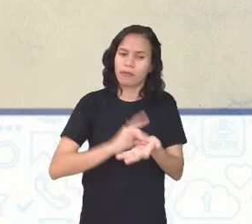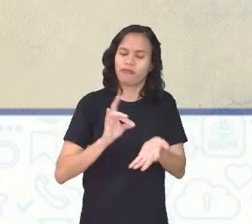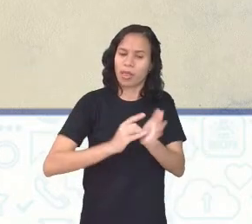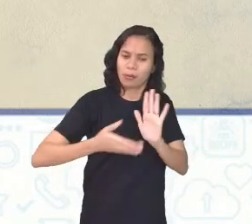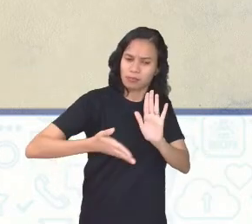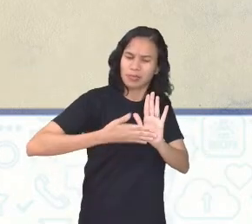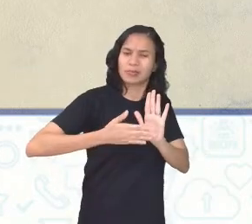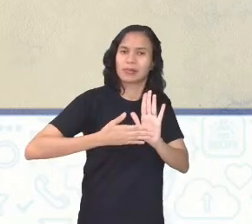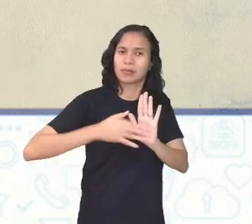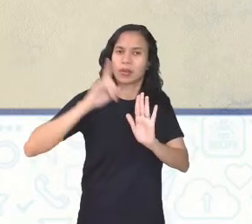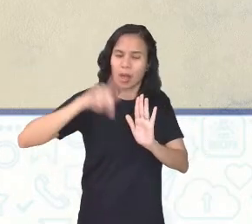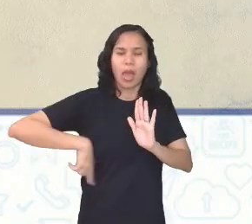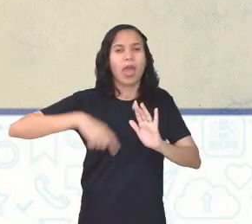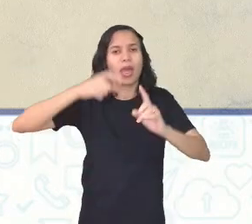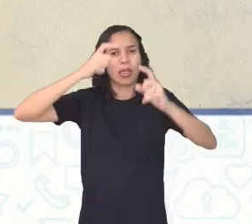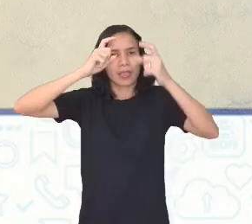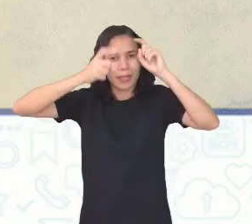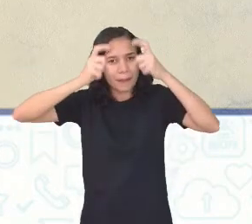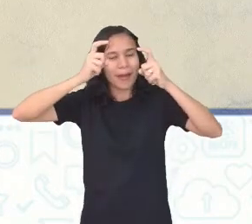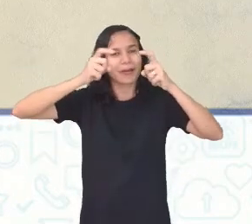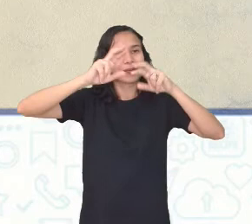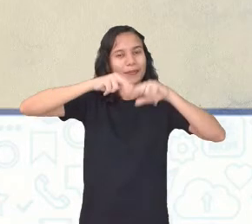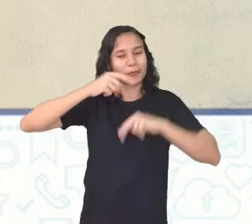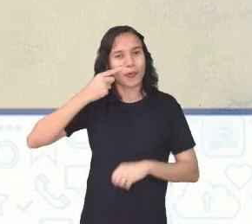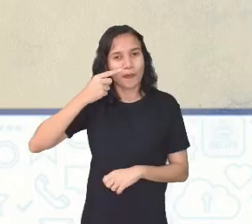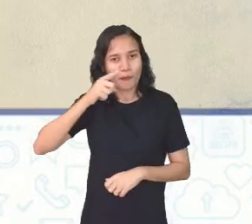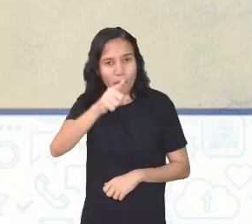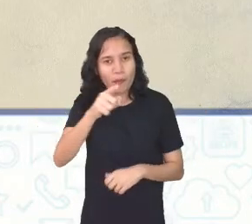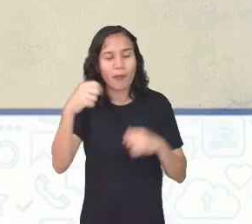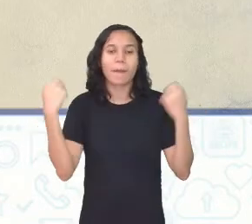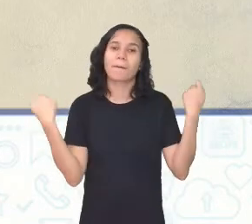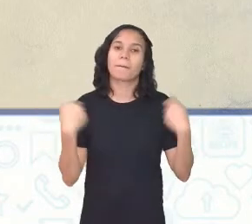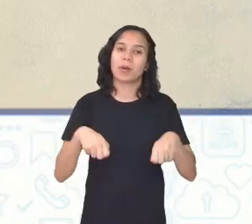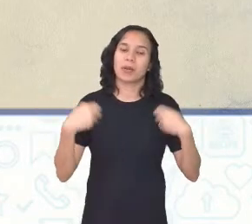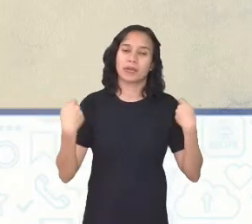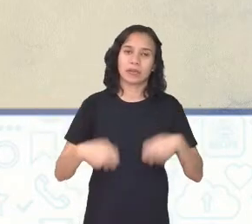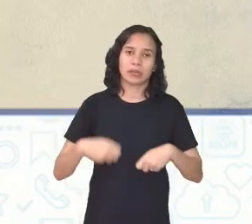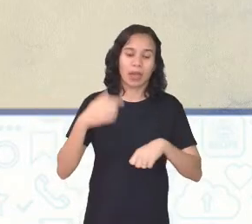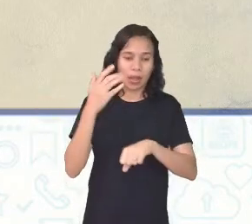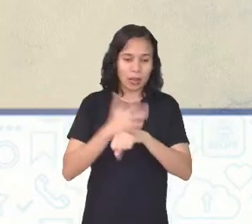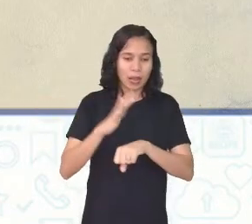contestar, é um debate. E você precisa